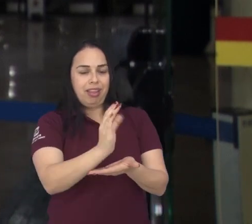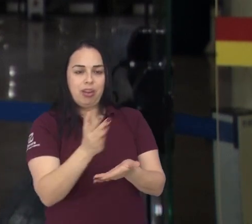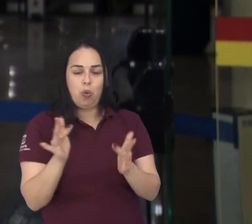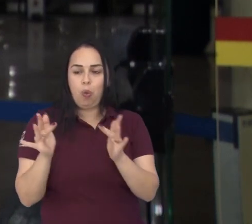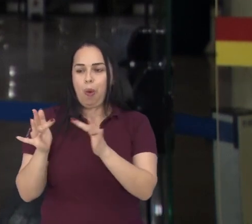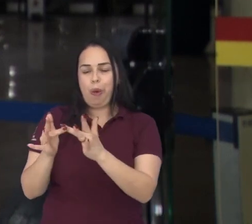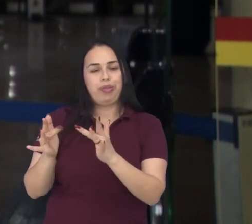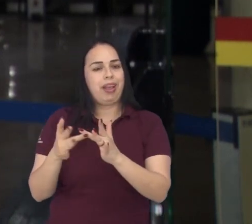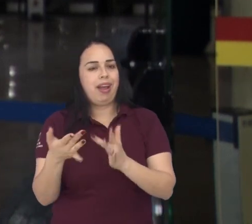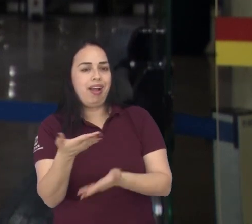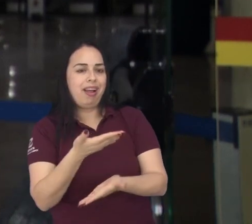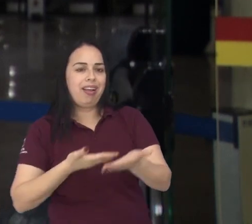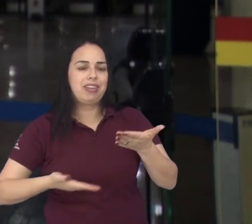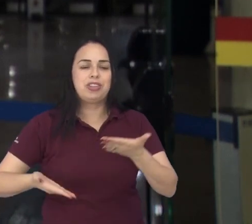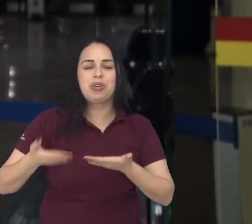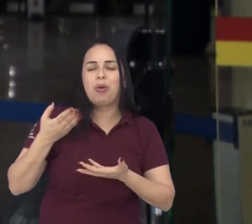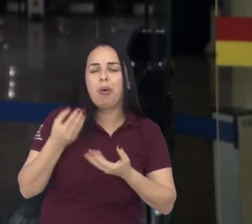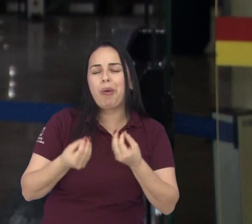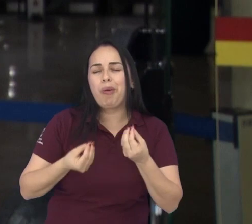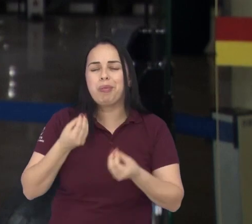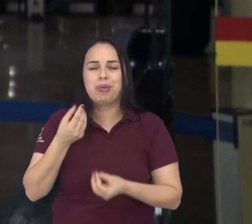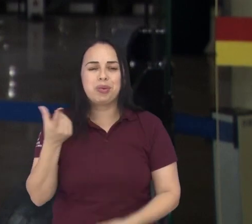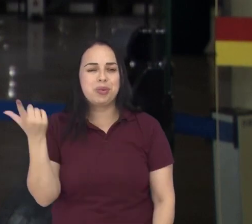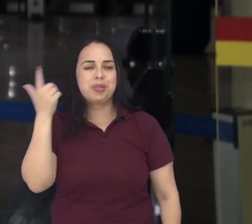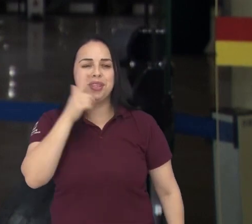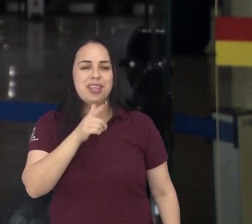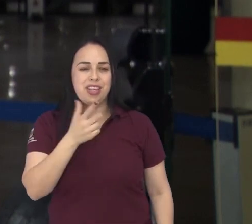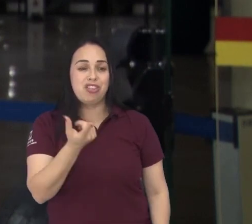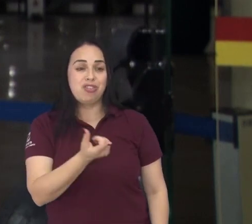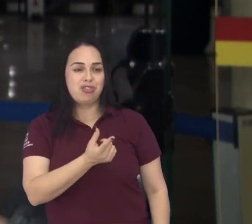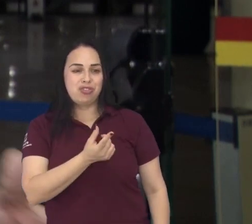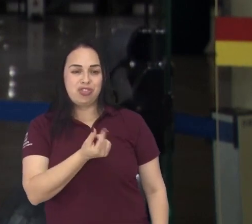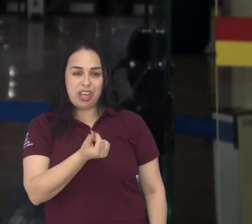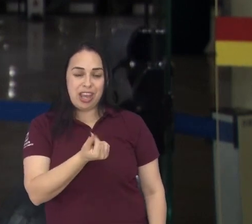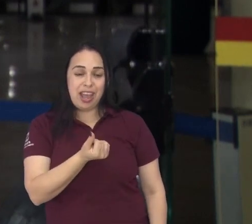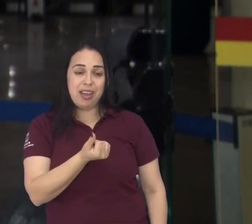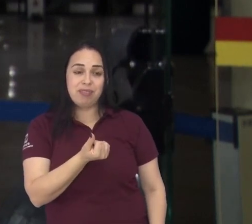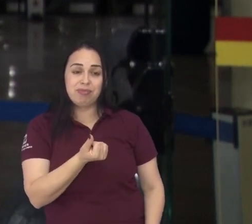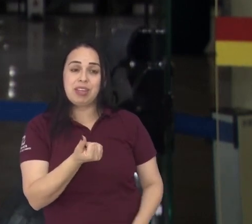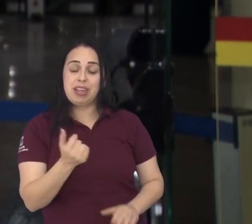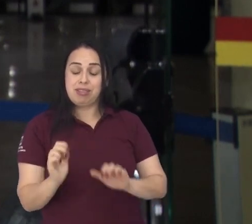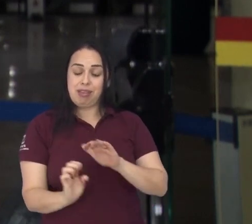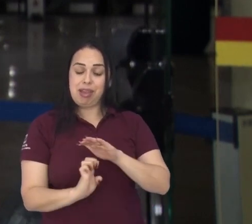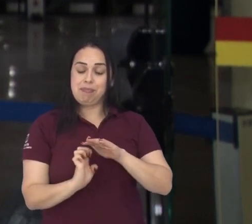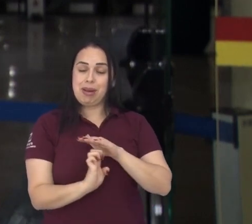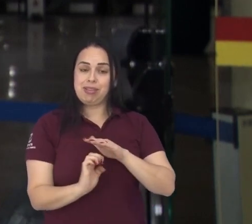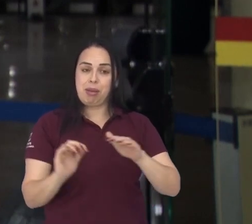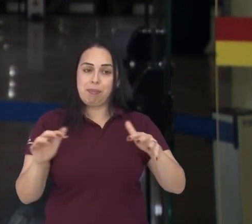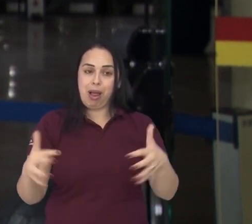De fortalecimento, troca de ideia, de como ganhar dinheiro, de como fortalecer sua empresa,